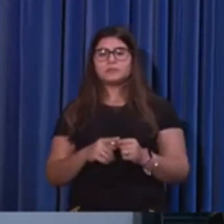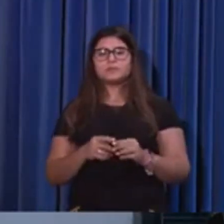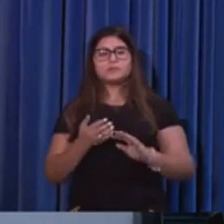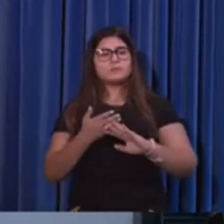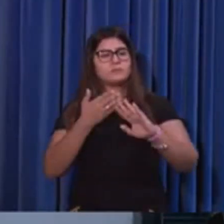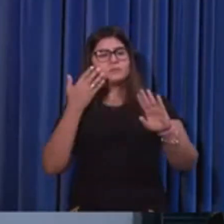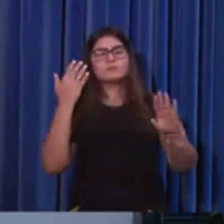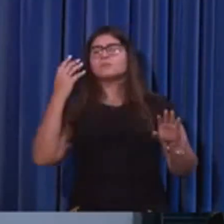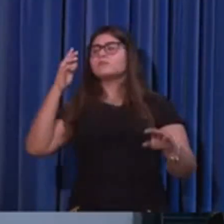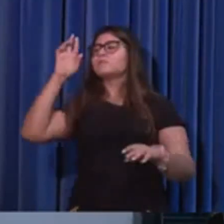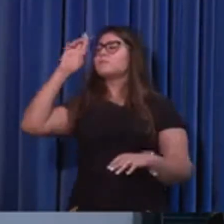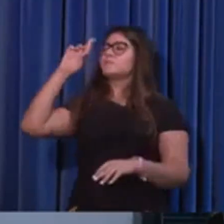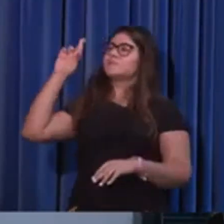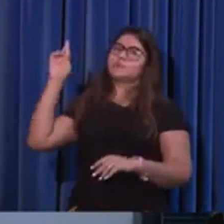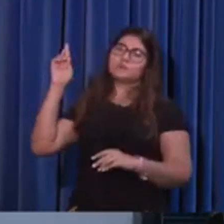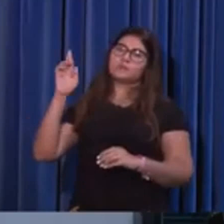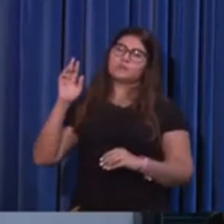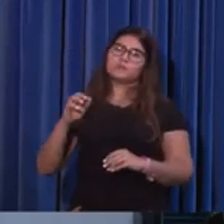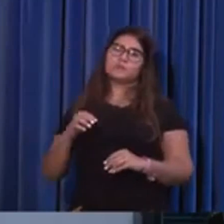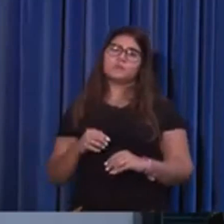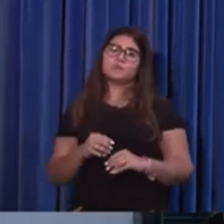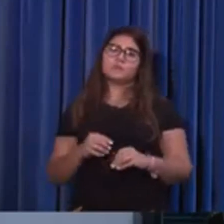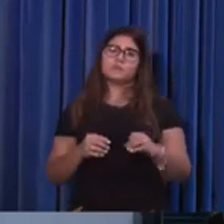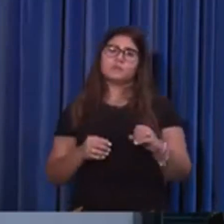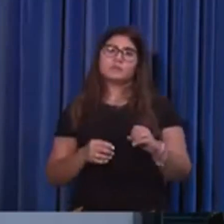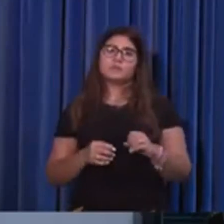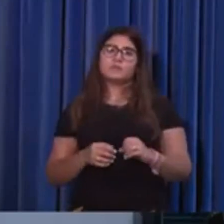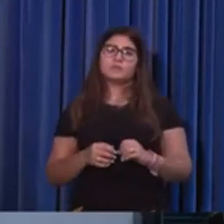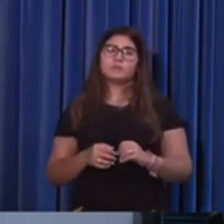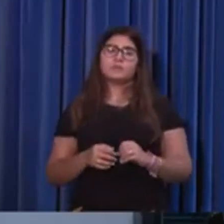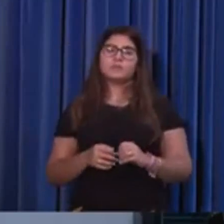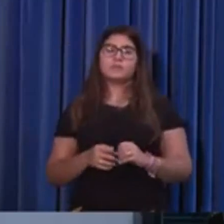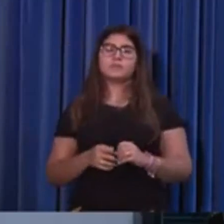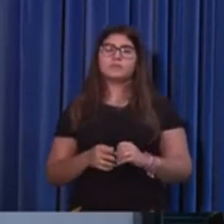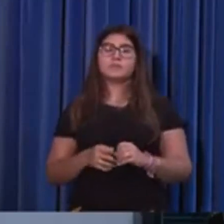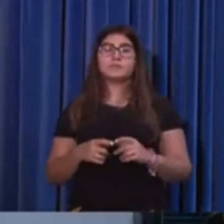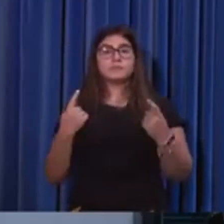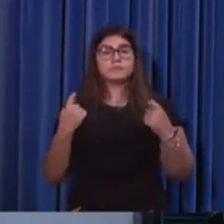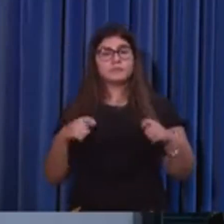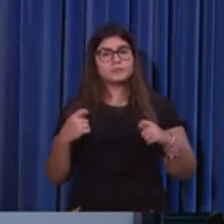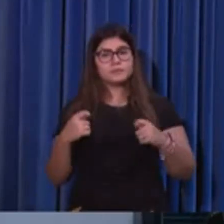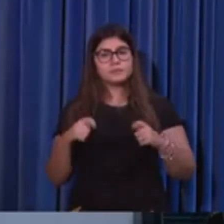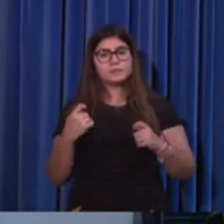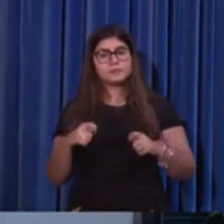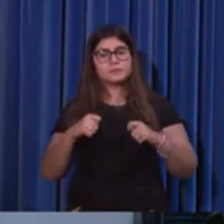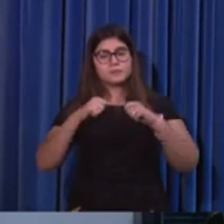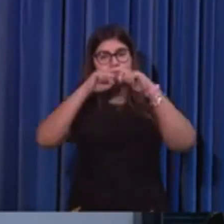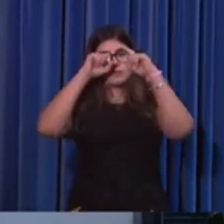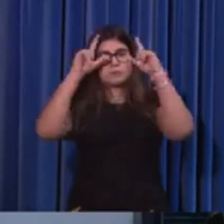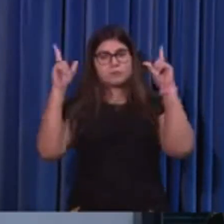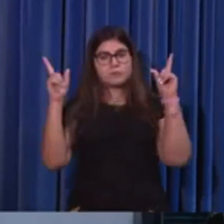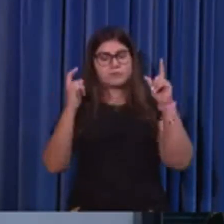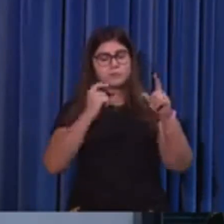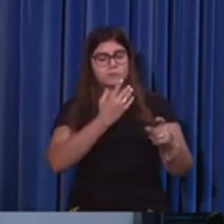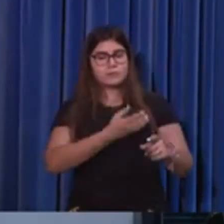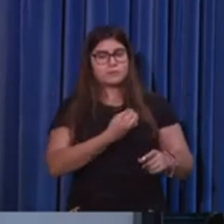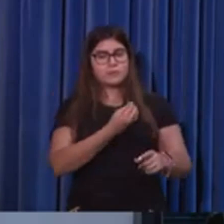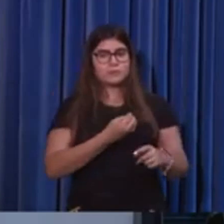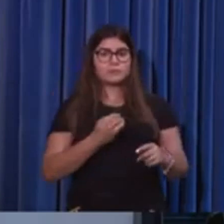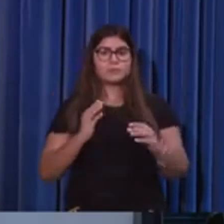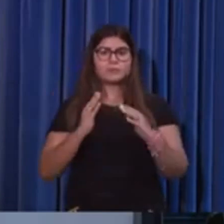Jesus. Essa exortação é para mim, é para você, porque é necessário um despertamento, um avivamento da